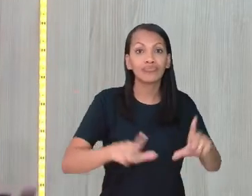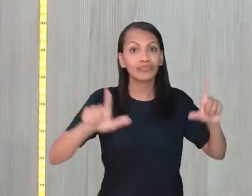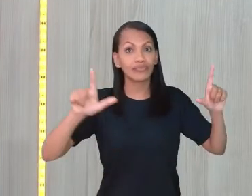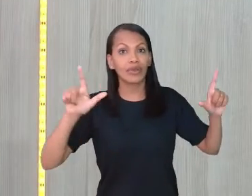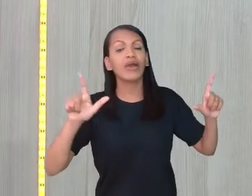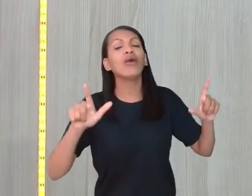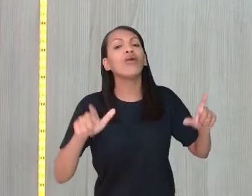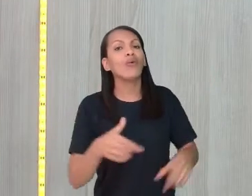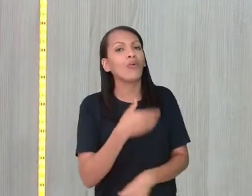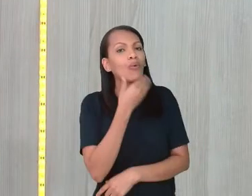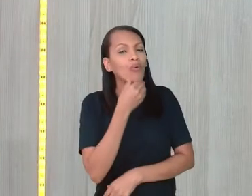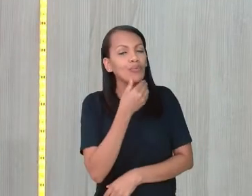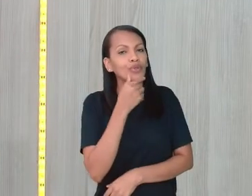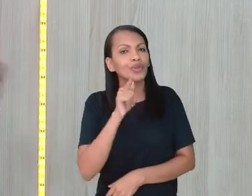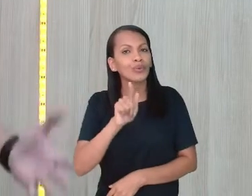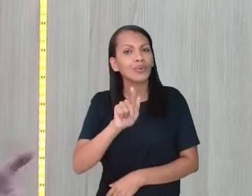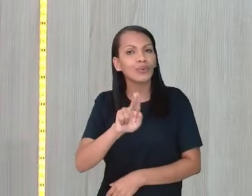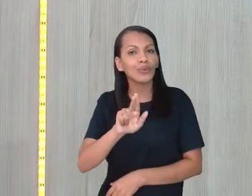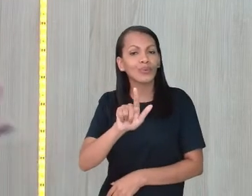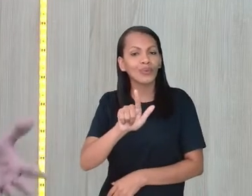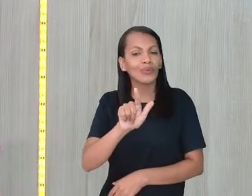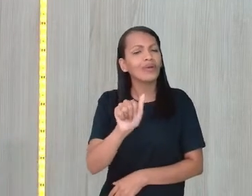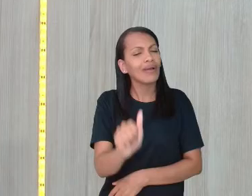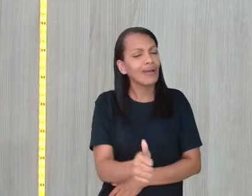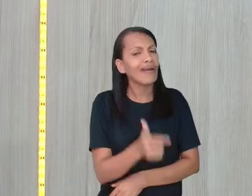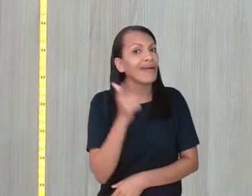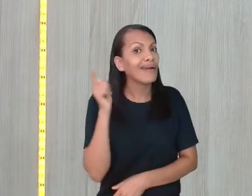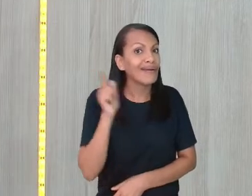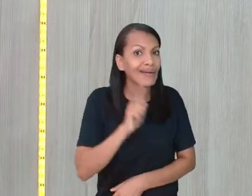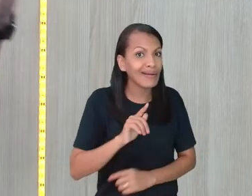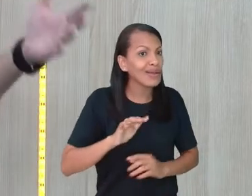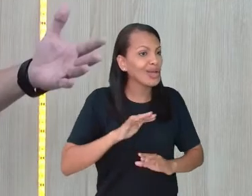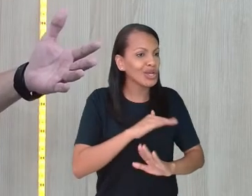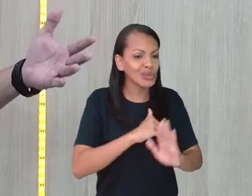massa. Então, existem esportes que, claro, não está